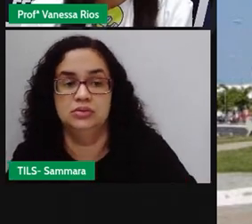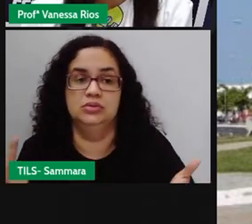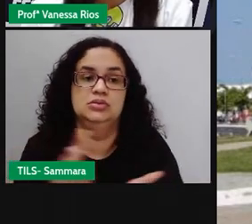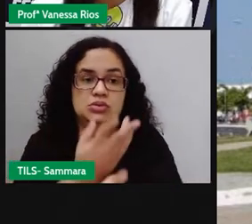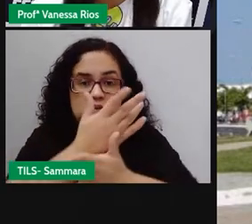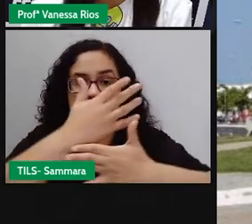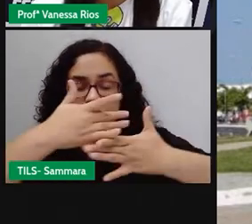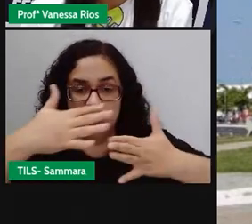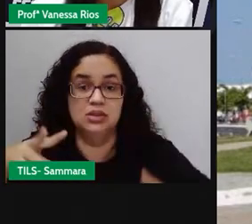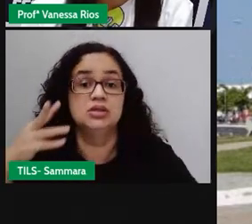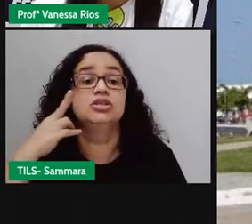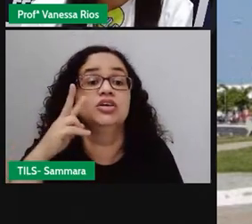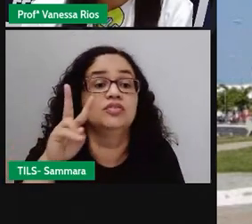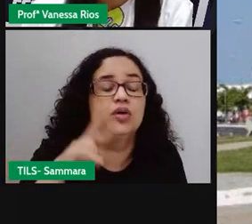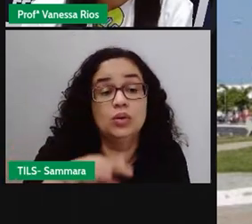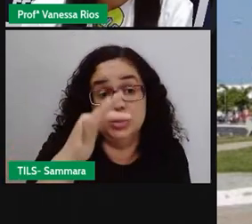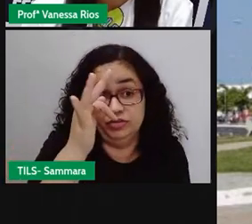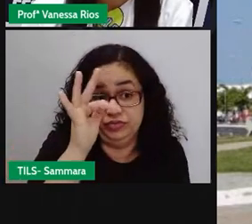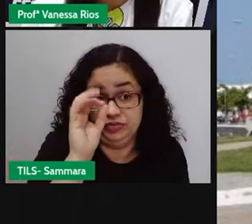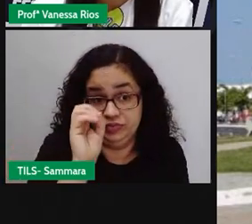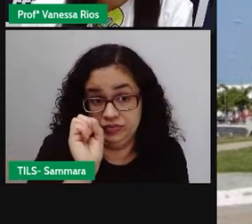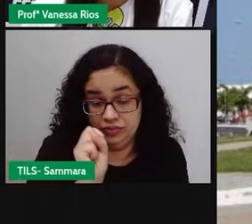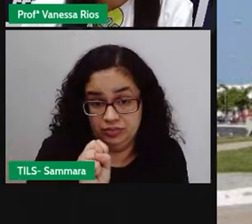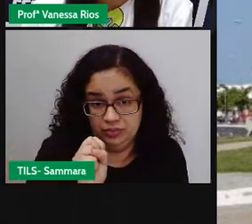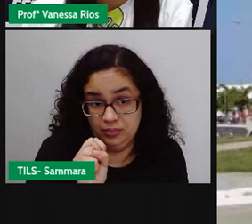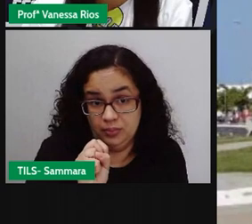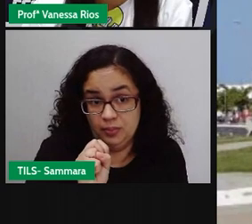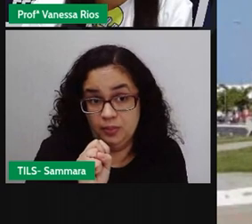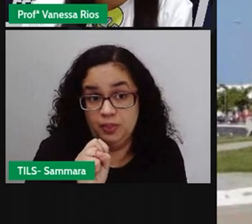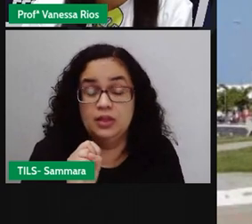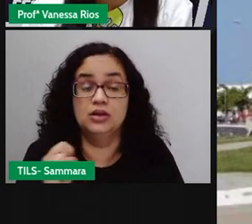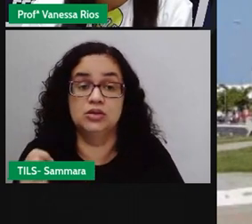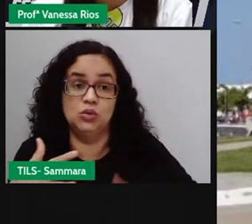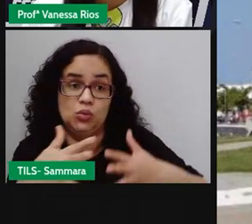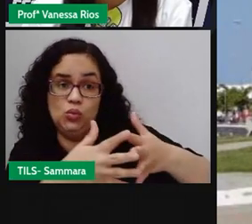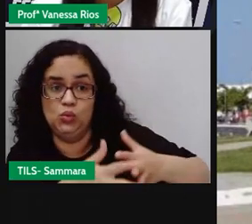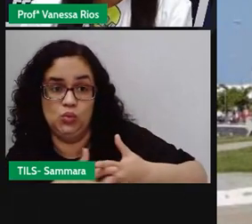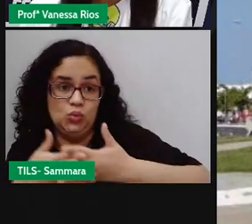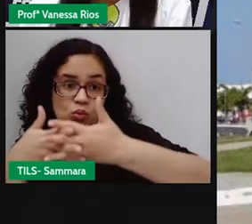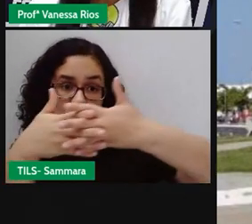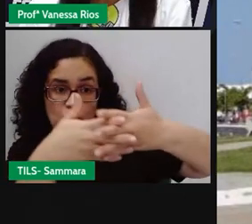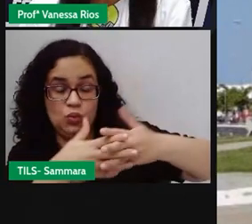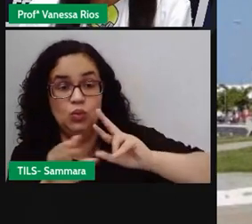porque a gente já viu que Feira de Santana é um entroncamento rodoviário, por onde